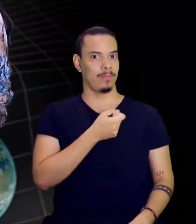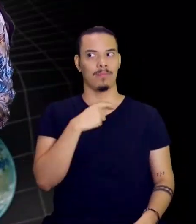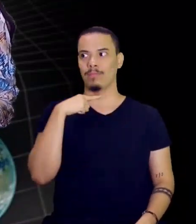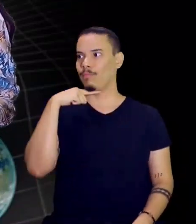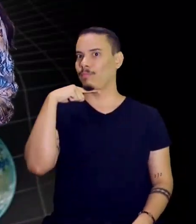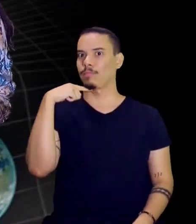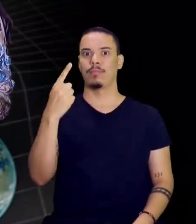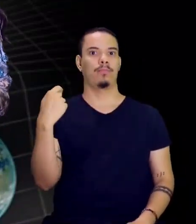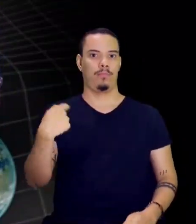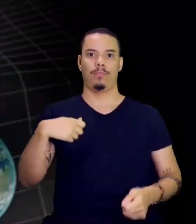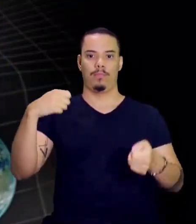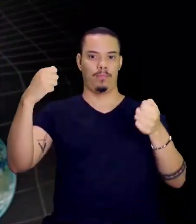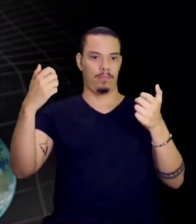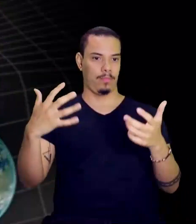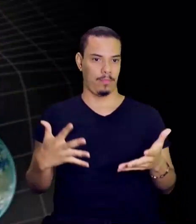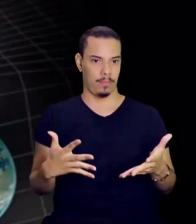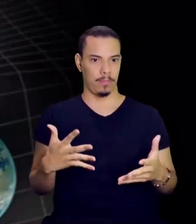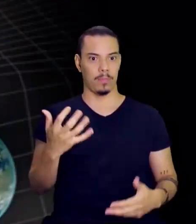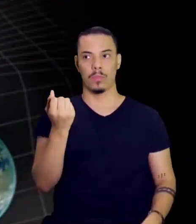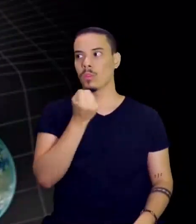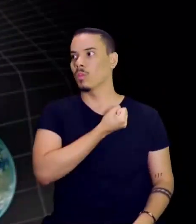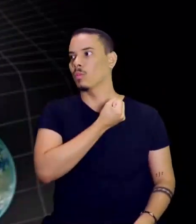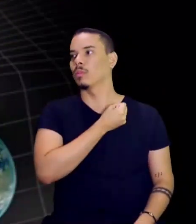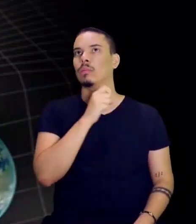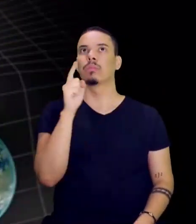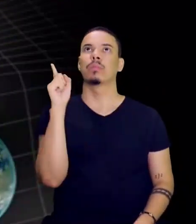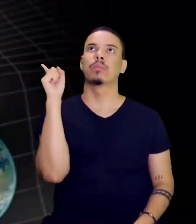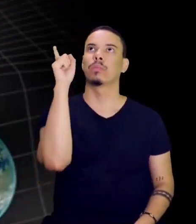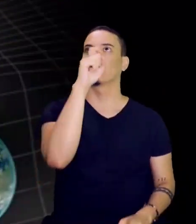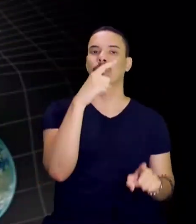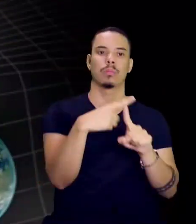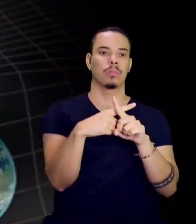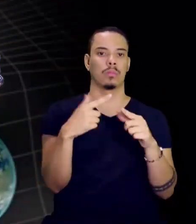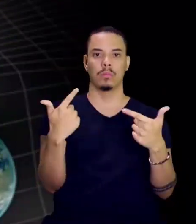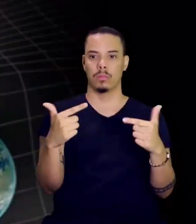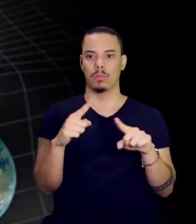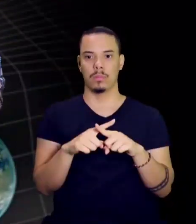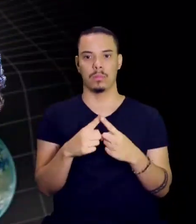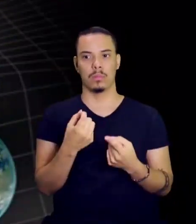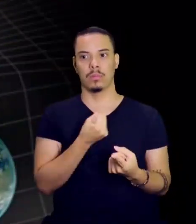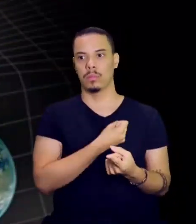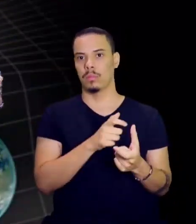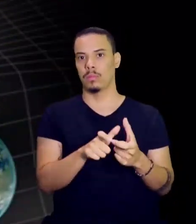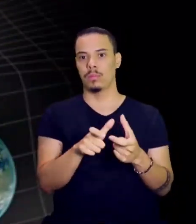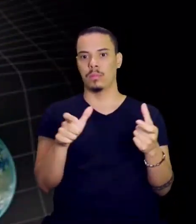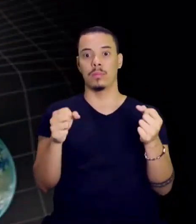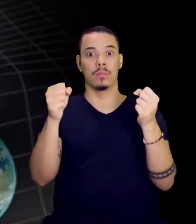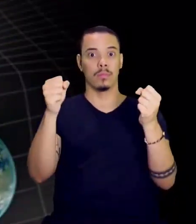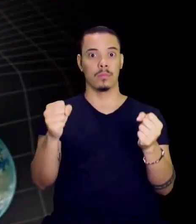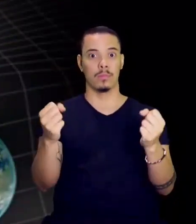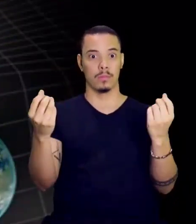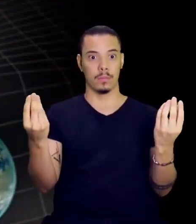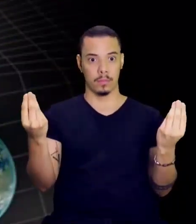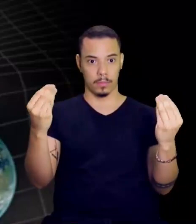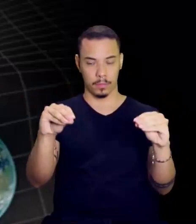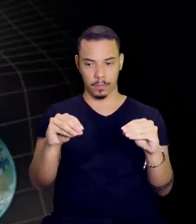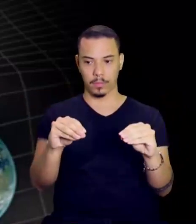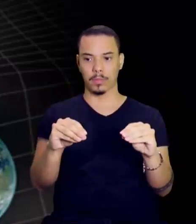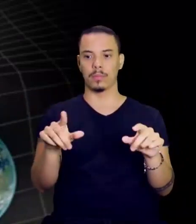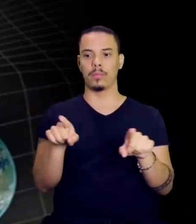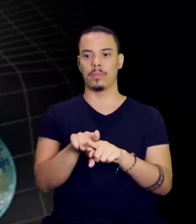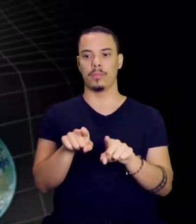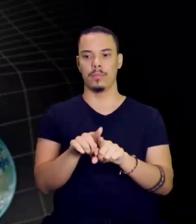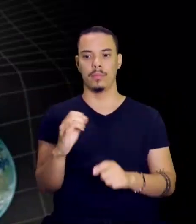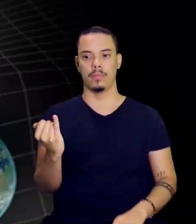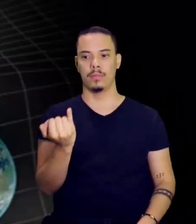fugir, né? Os números não são assim tão difíceis de multiplicar. Só aquele número muito grande, você já pode fazer a multiplicação. O importante é que você entenda que se